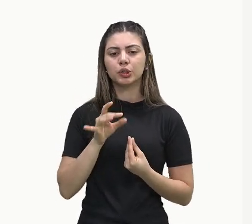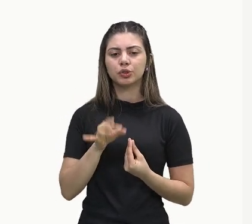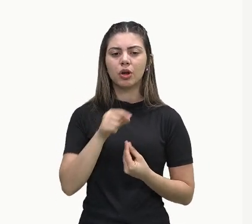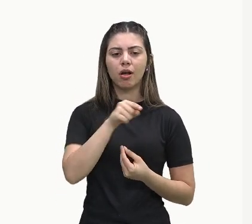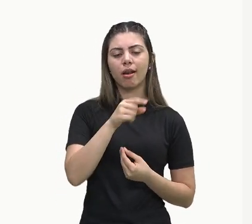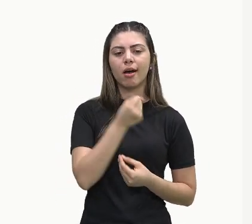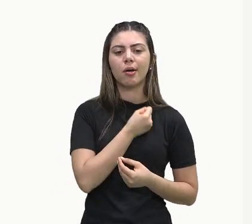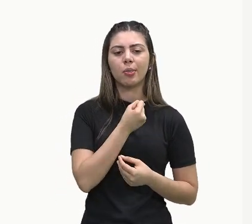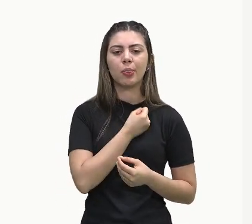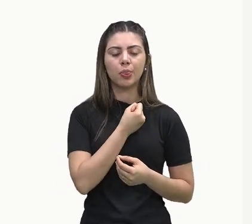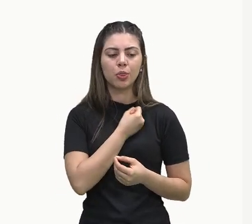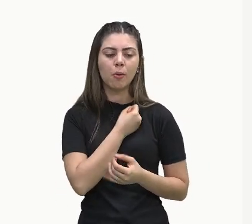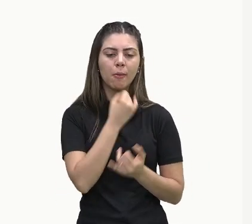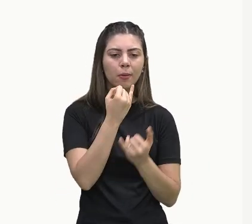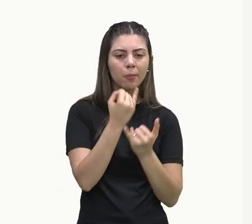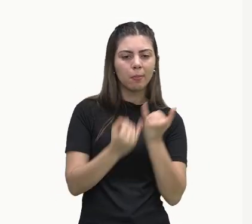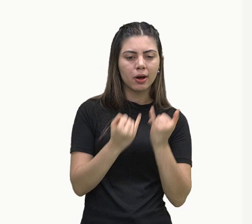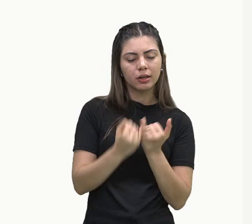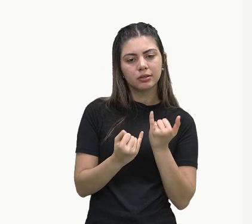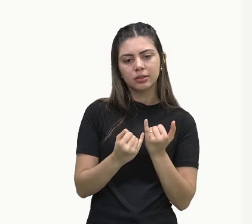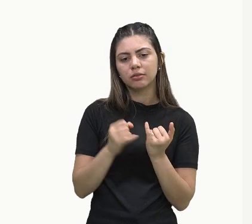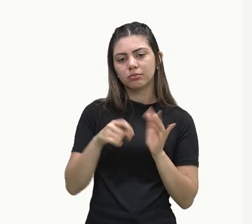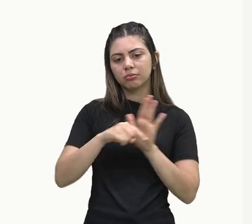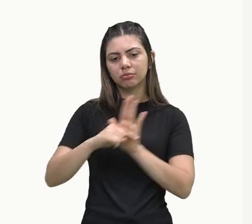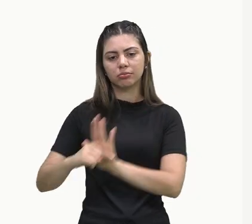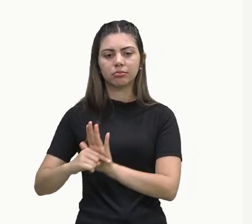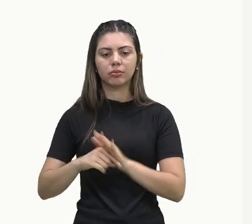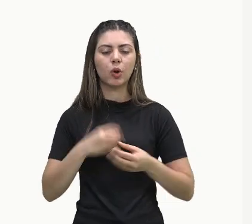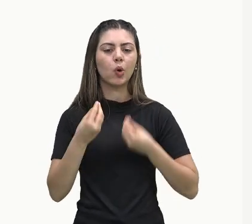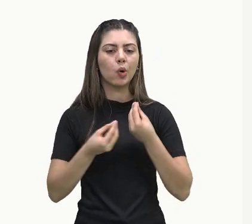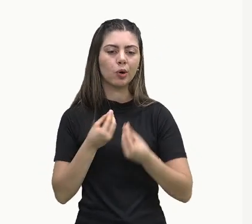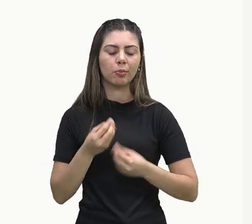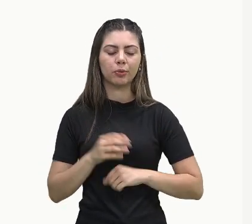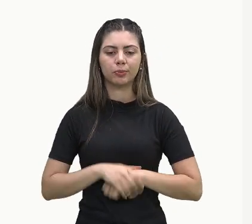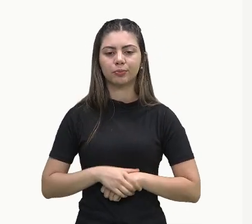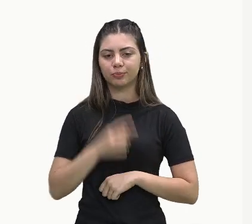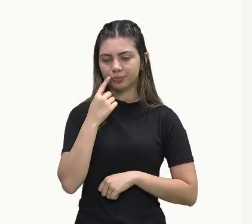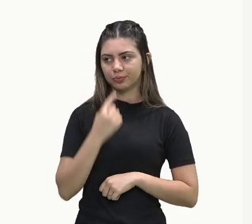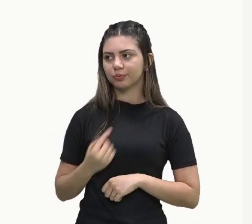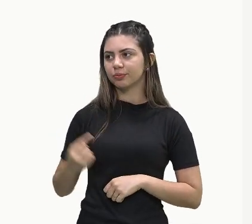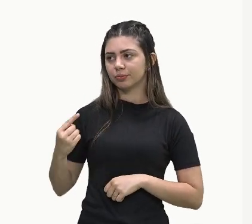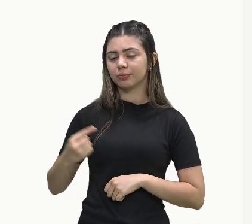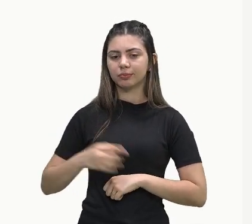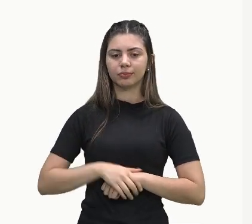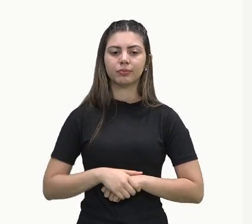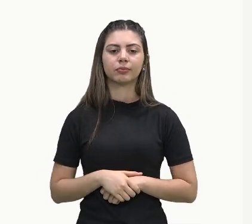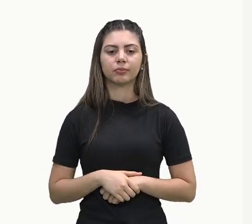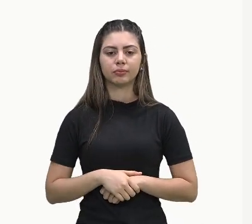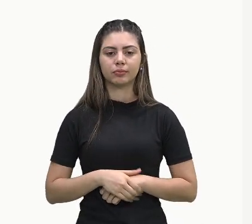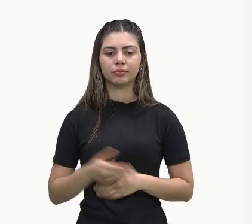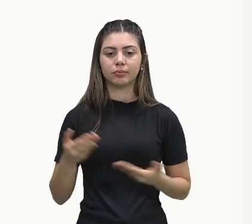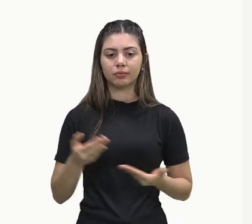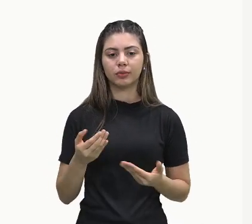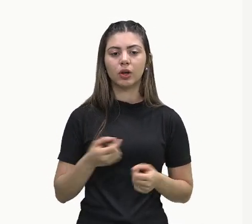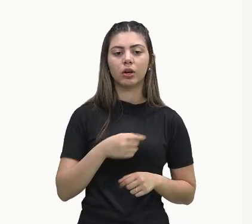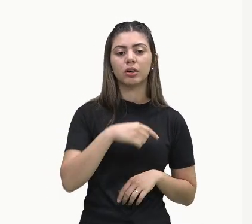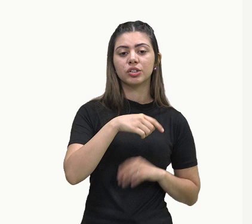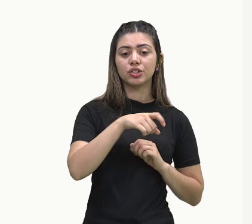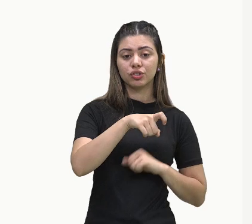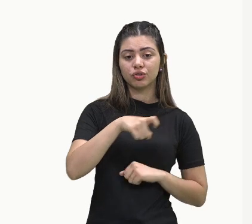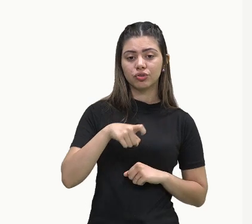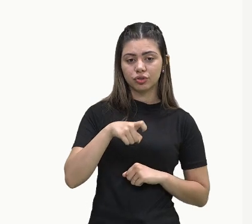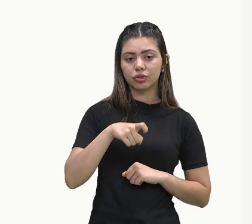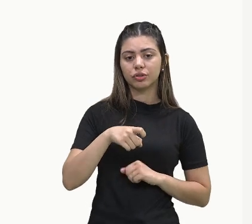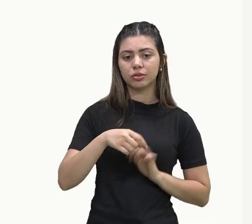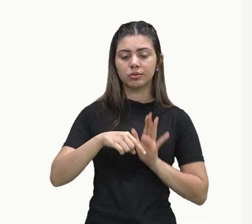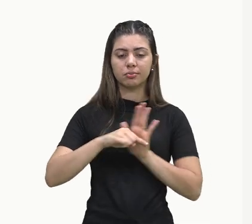termos semelhantes então ó eu vou reduzir aqui né x